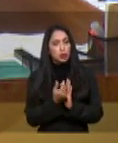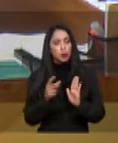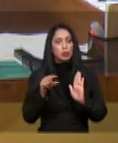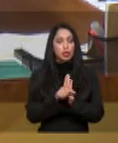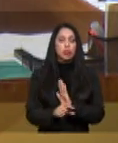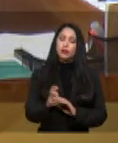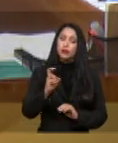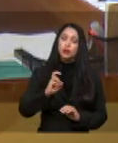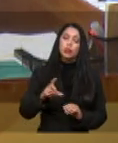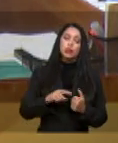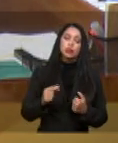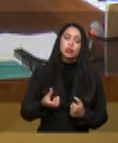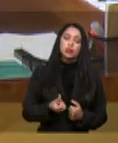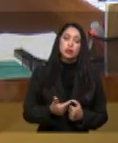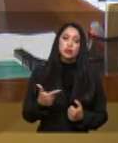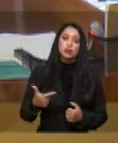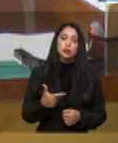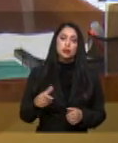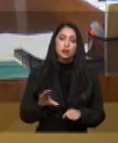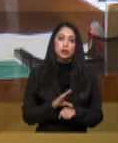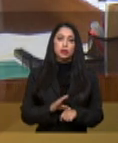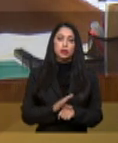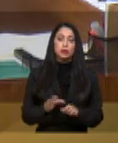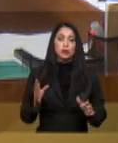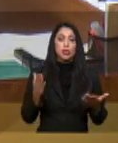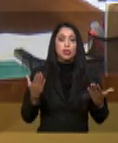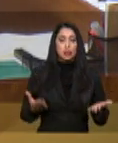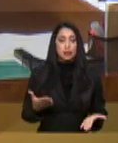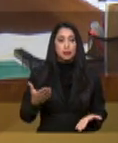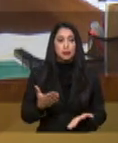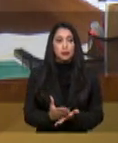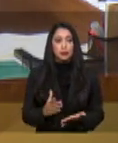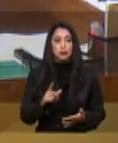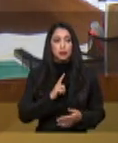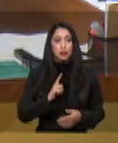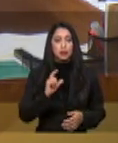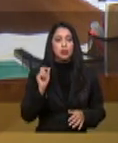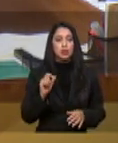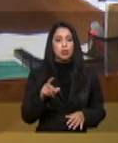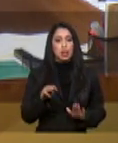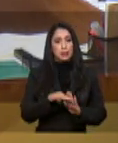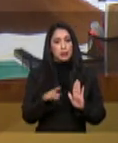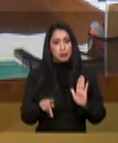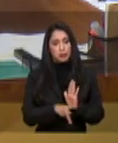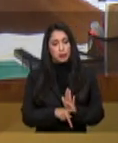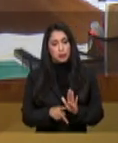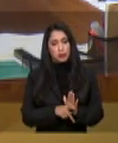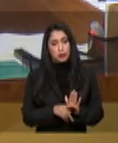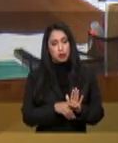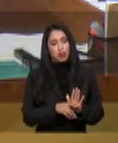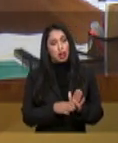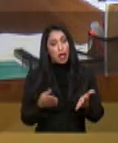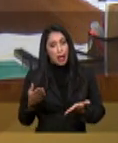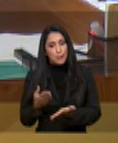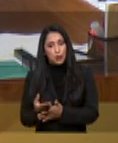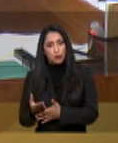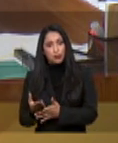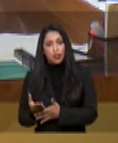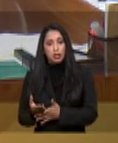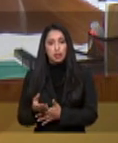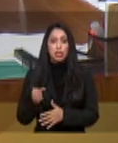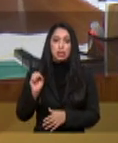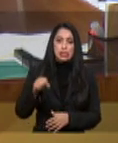5º do artigo 62 da Constituição. Mas, aprovada que seja a medida quanto ao seu conteúdo, aí o